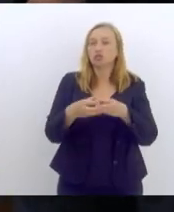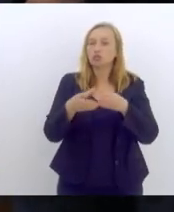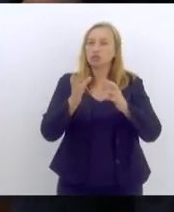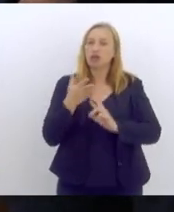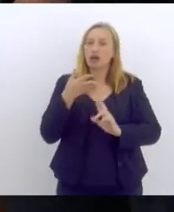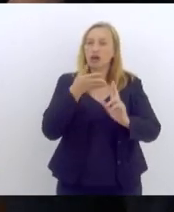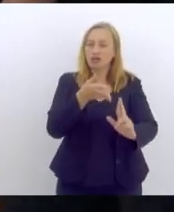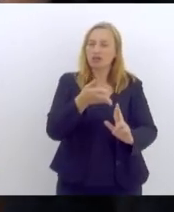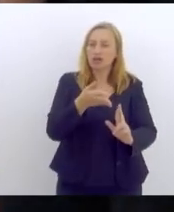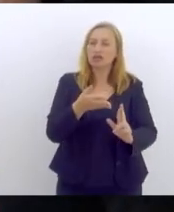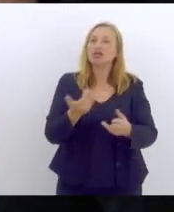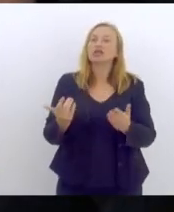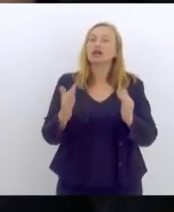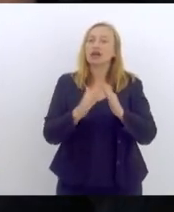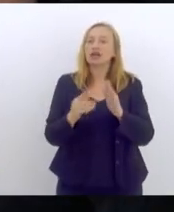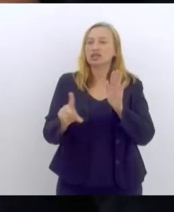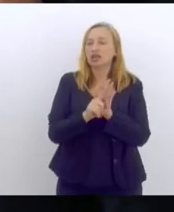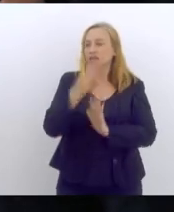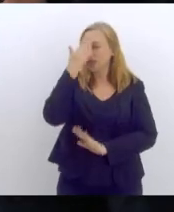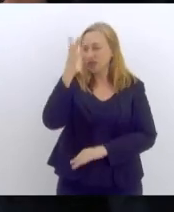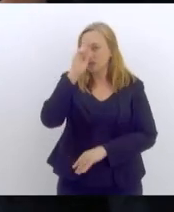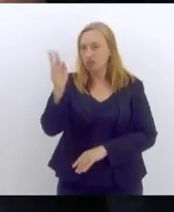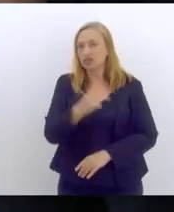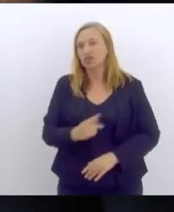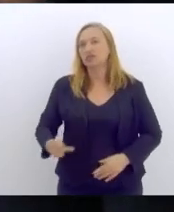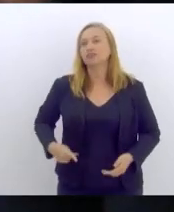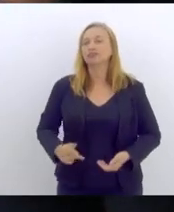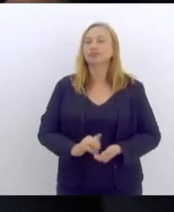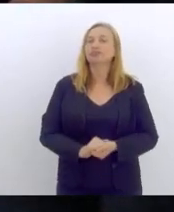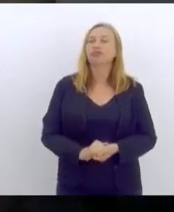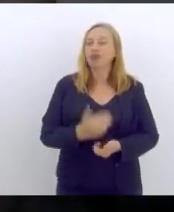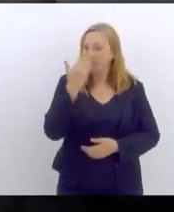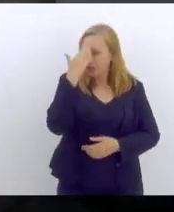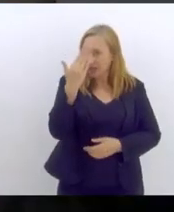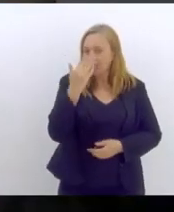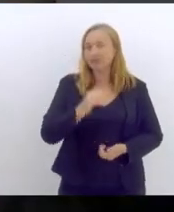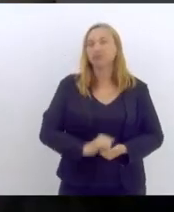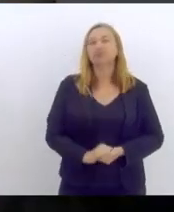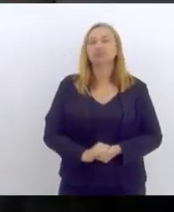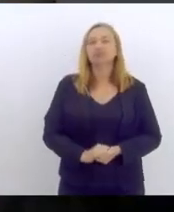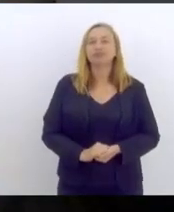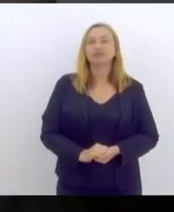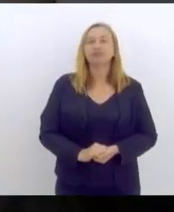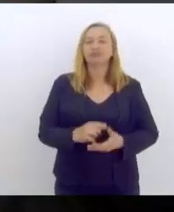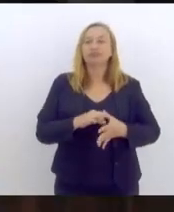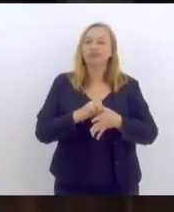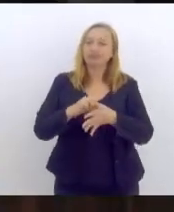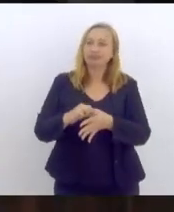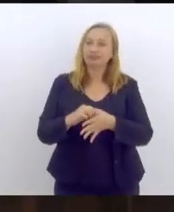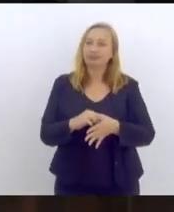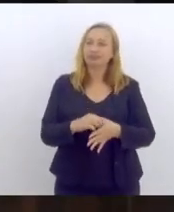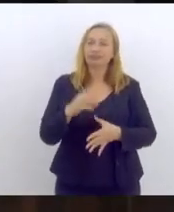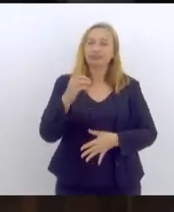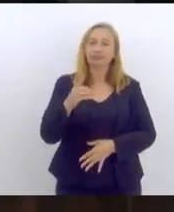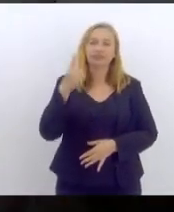referência nesta Casa Legislativa. Obrigado, senhor presidente. Obrigado, nosso líder, todos Daniel Librelon.